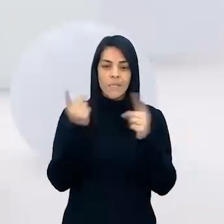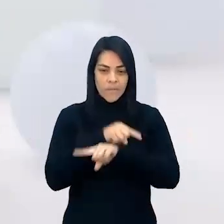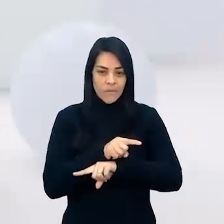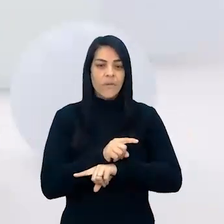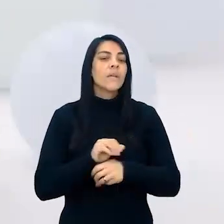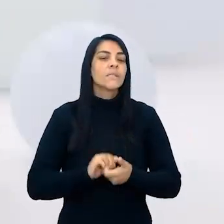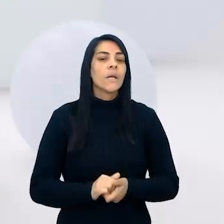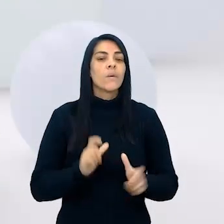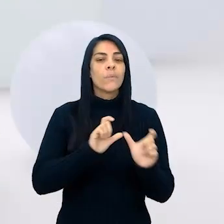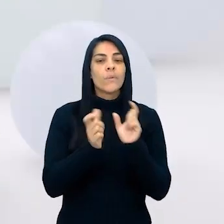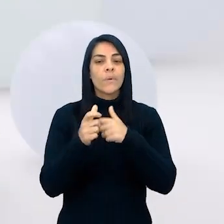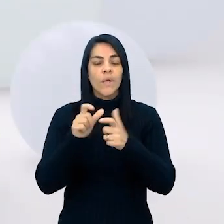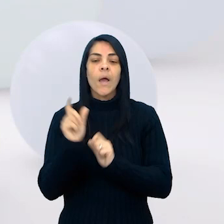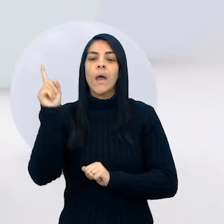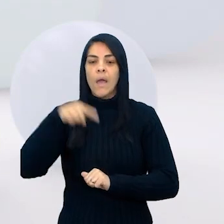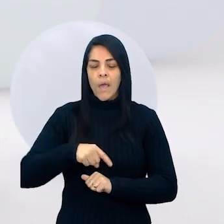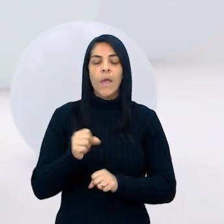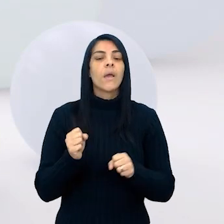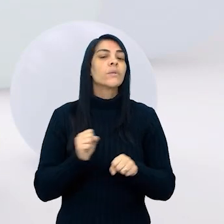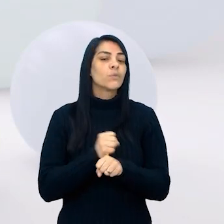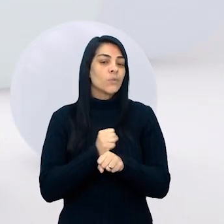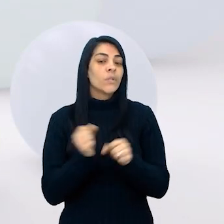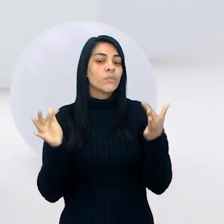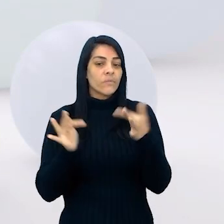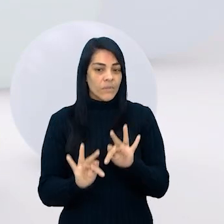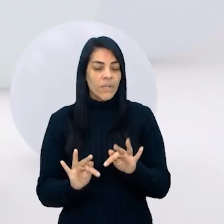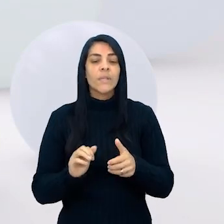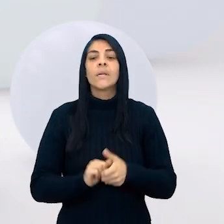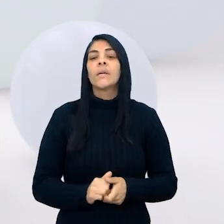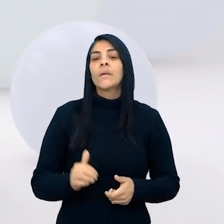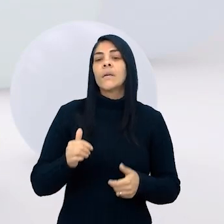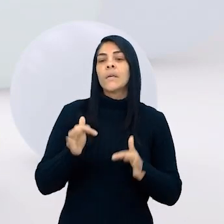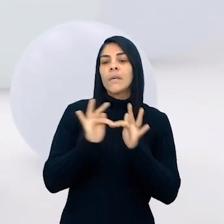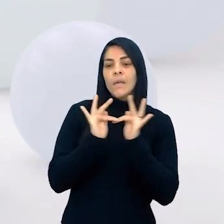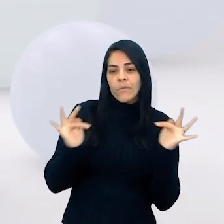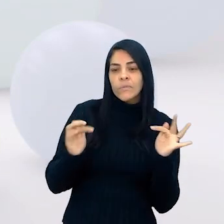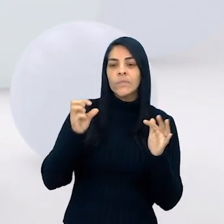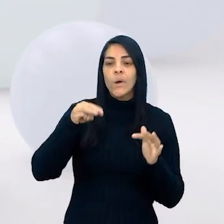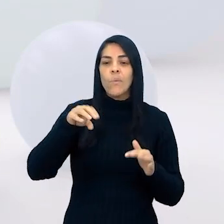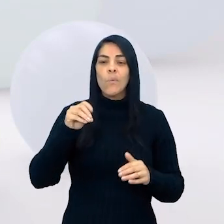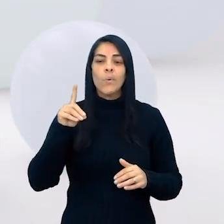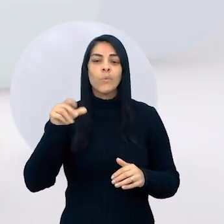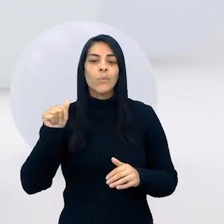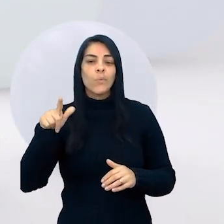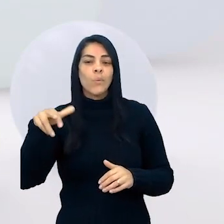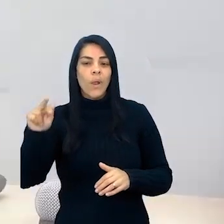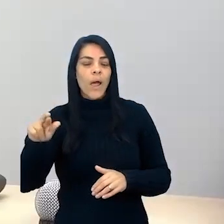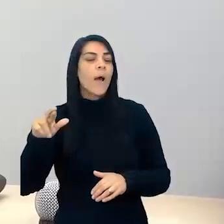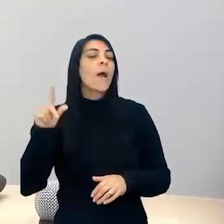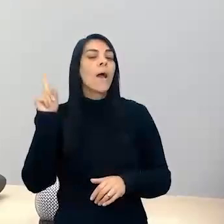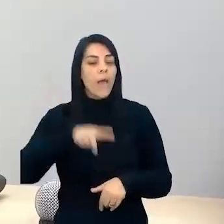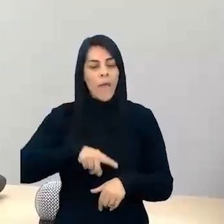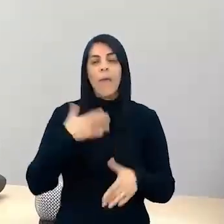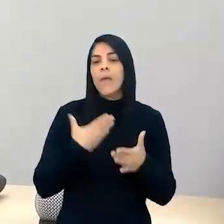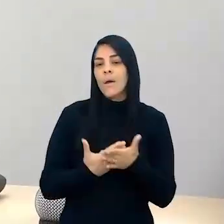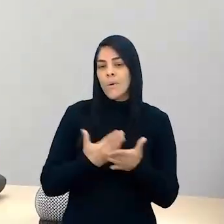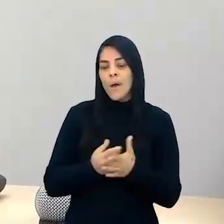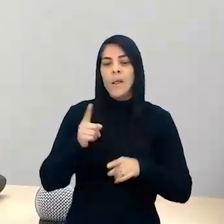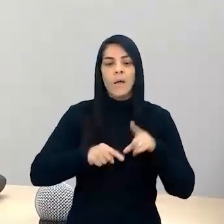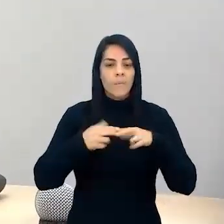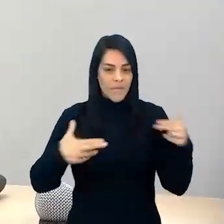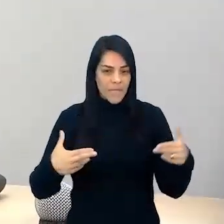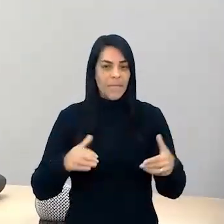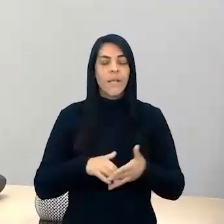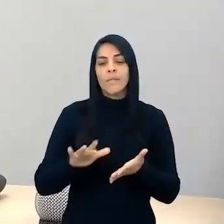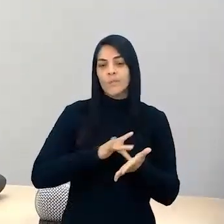proporcionais, este é dos anos finais e a função modular é um uma aula do material